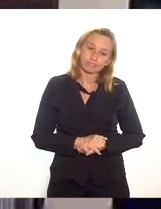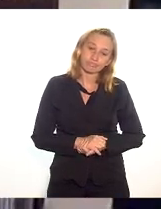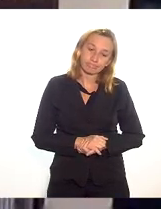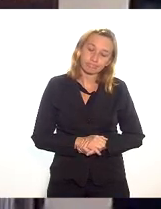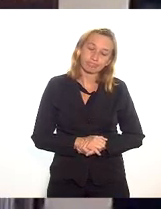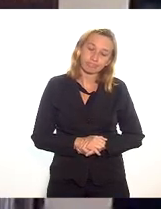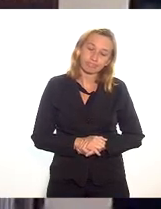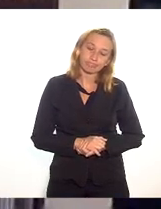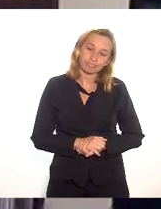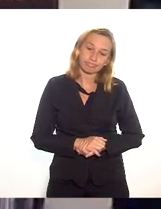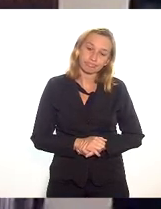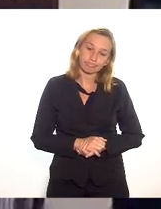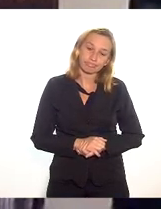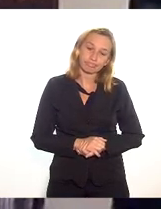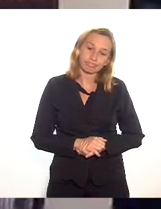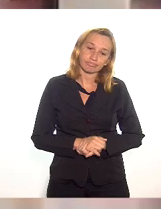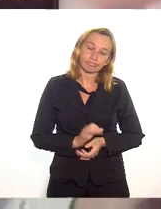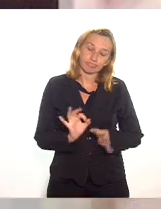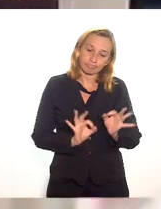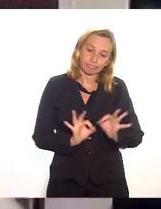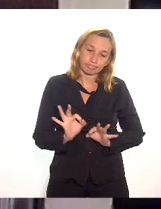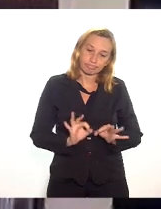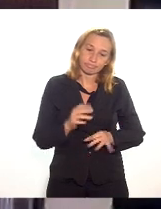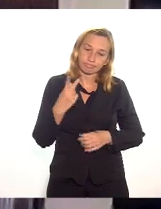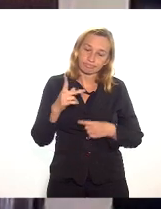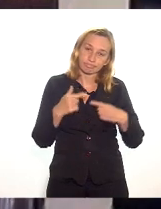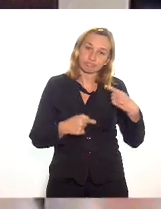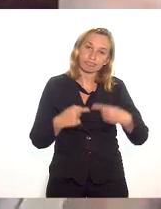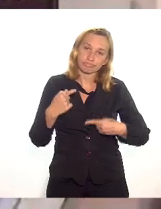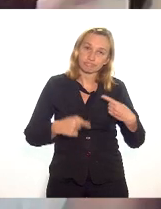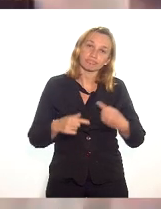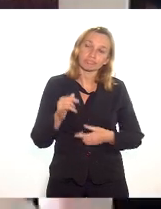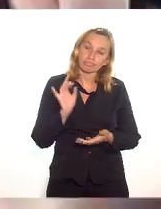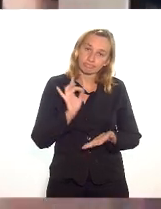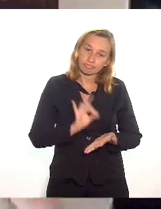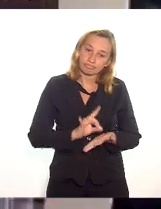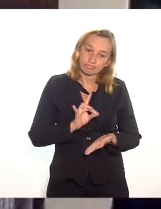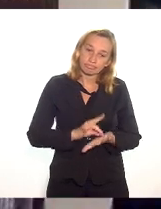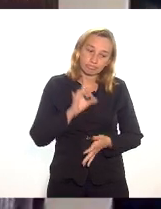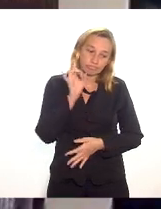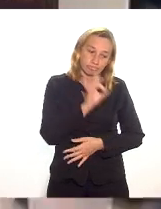rumo da sua política. Infelizmente,